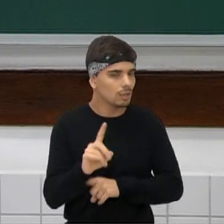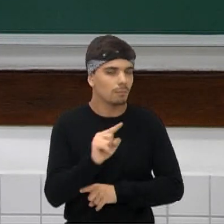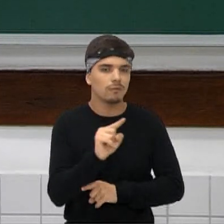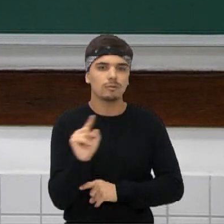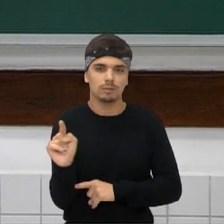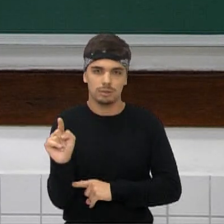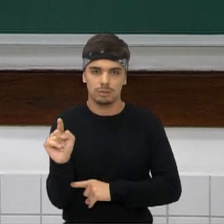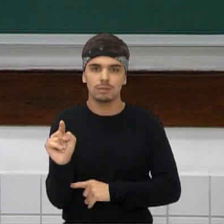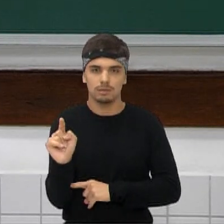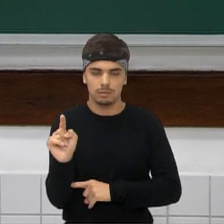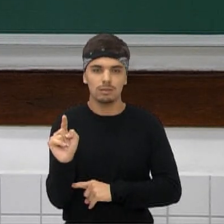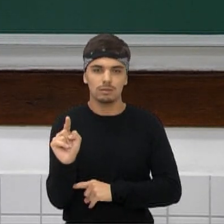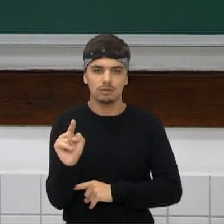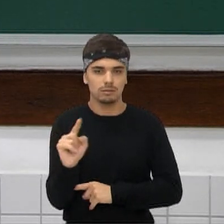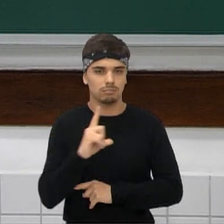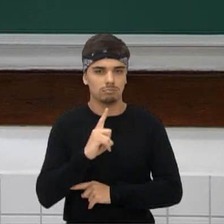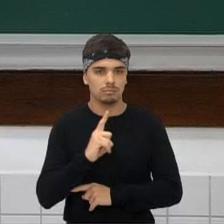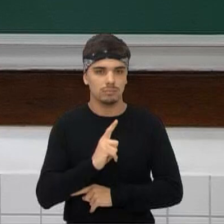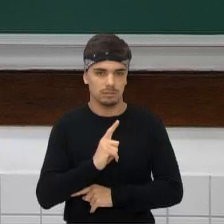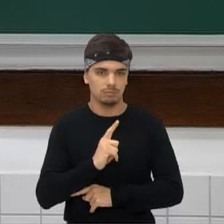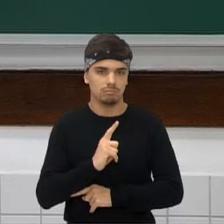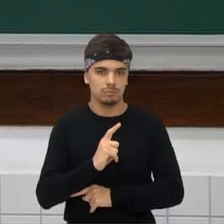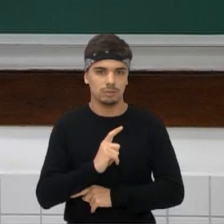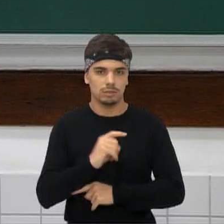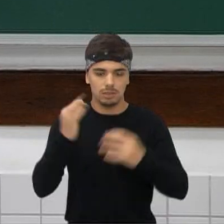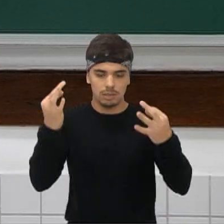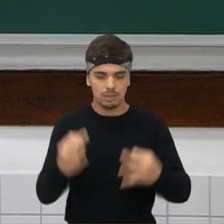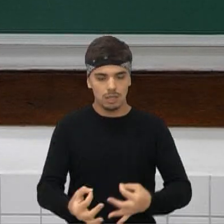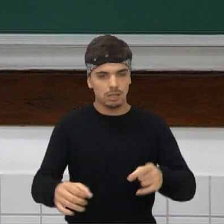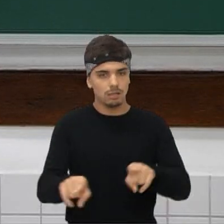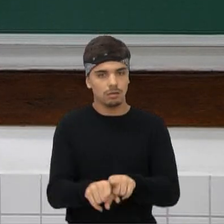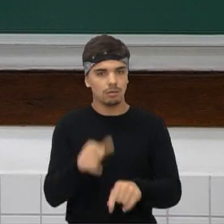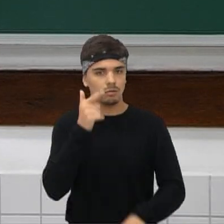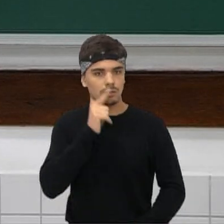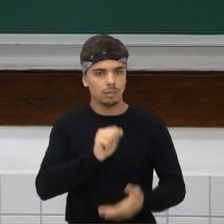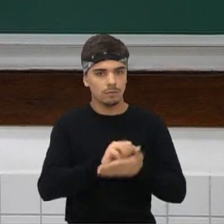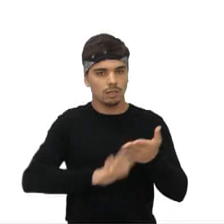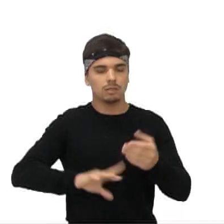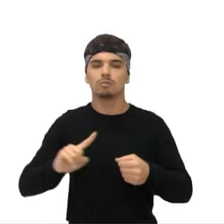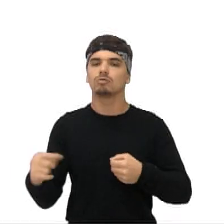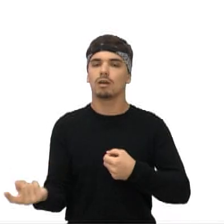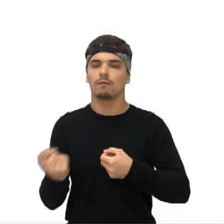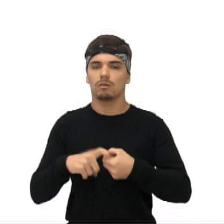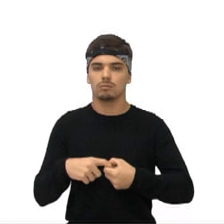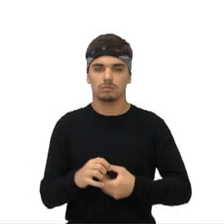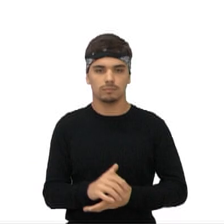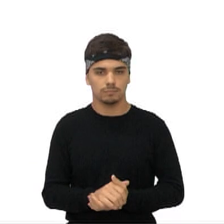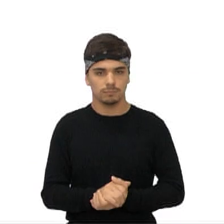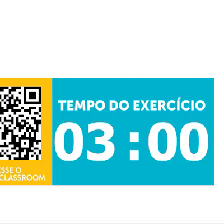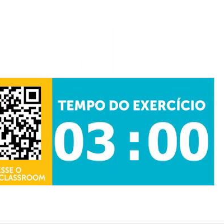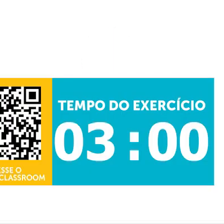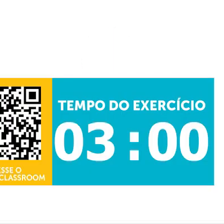dica aí para que você acerte o exercício.